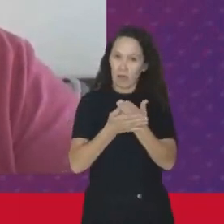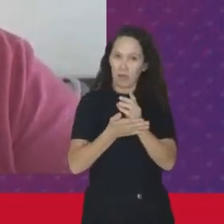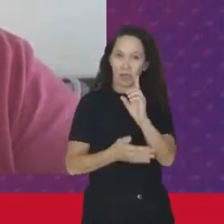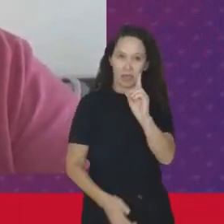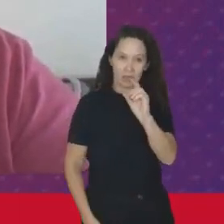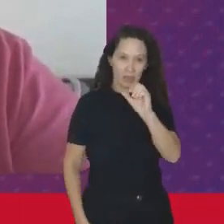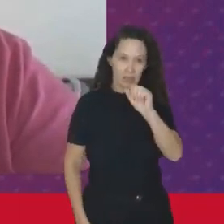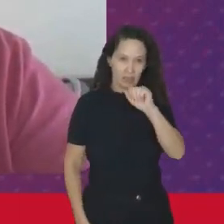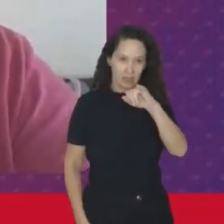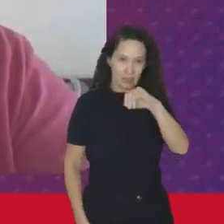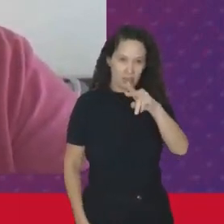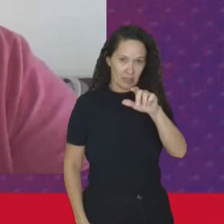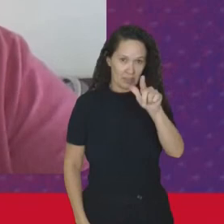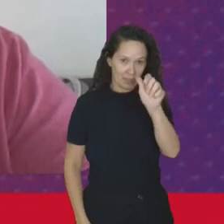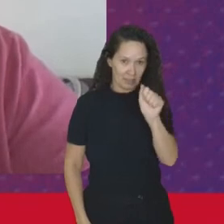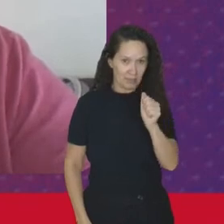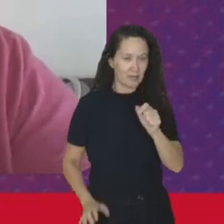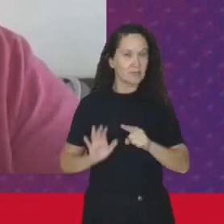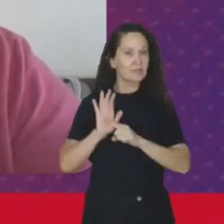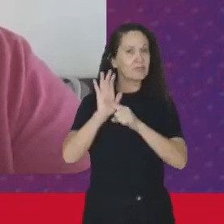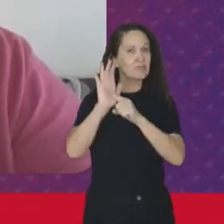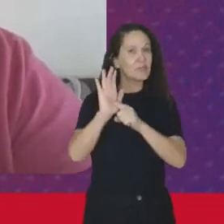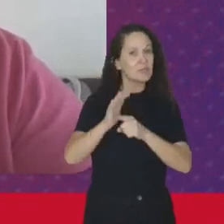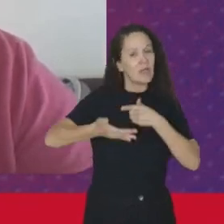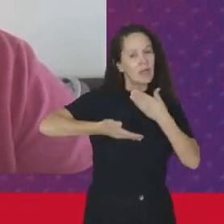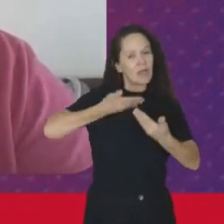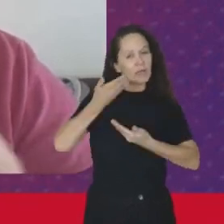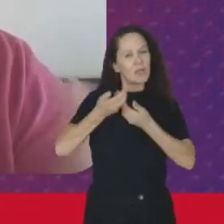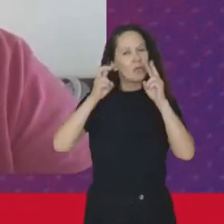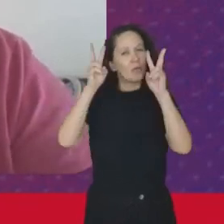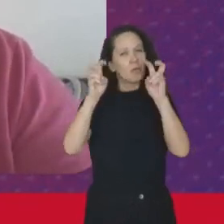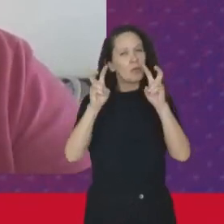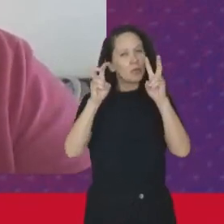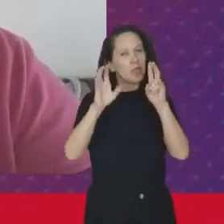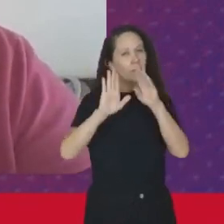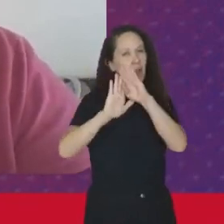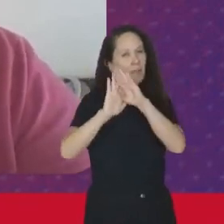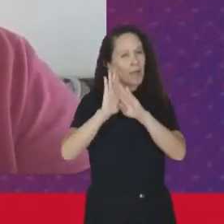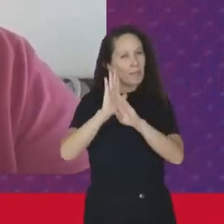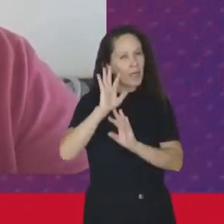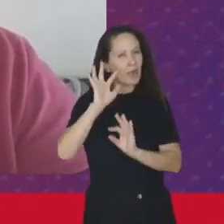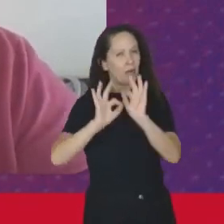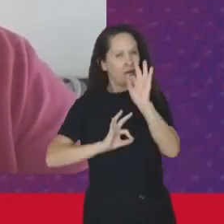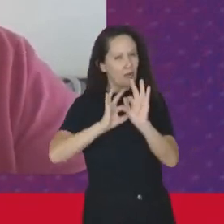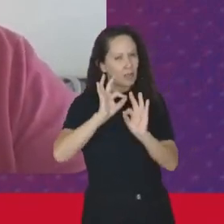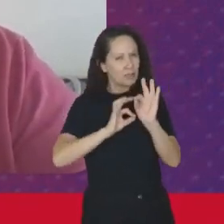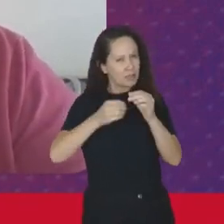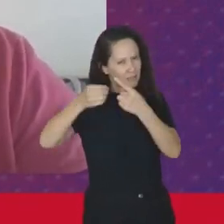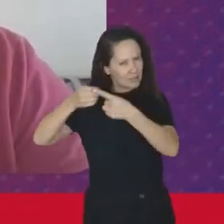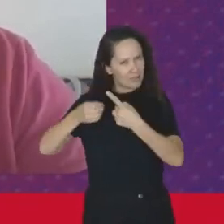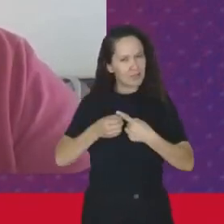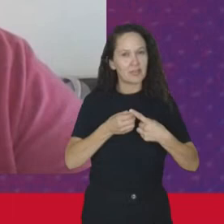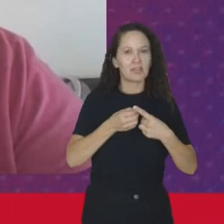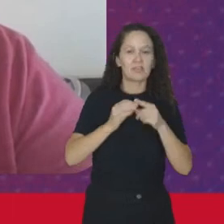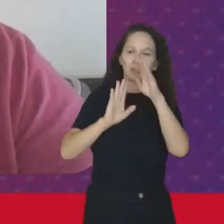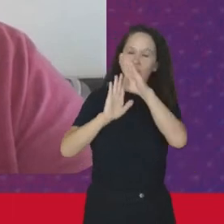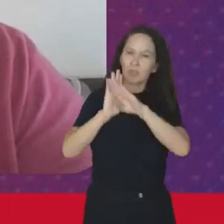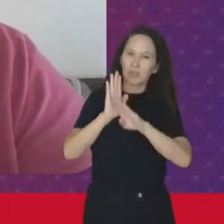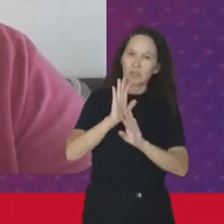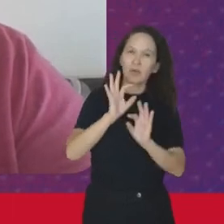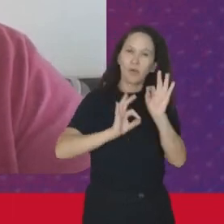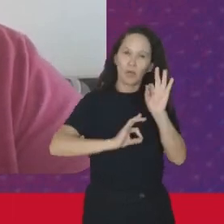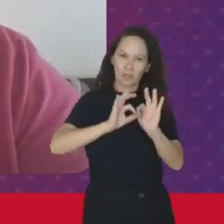Daniela Klintovski, que vai tratar dos temas de planejamento territorial, de planejamento